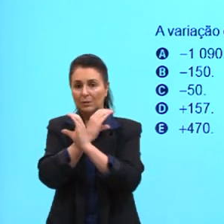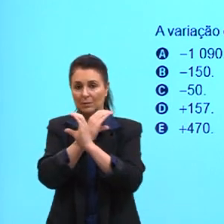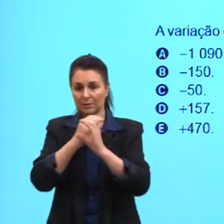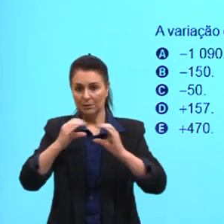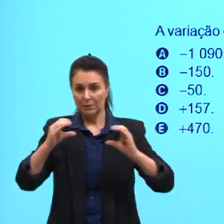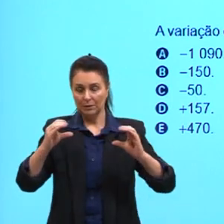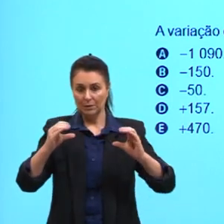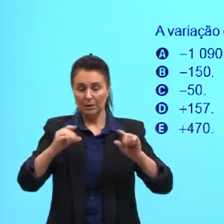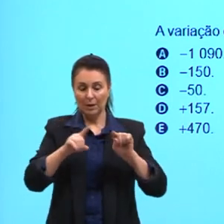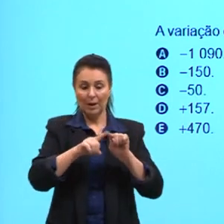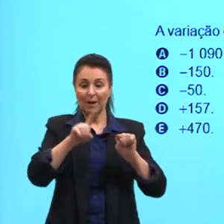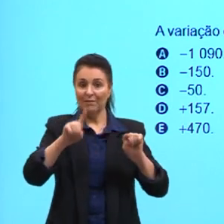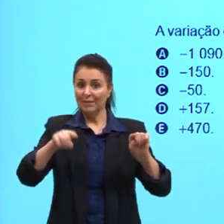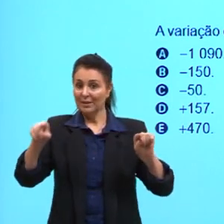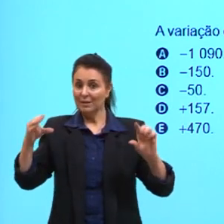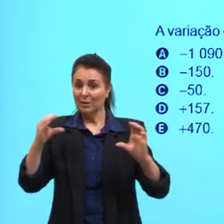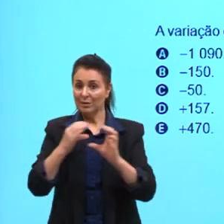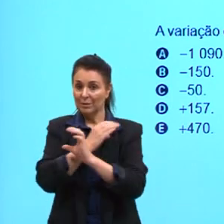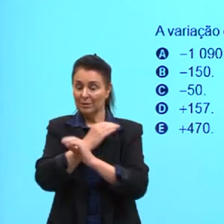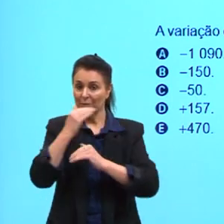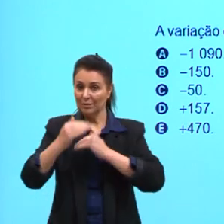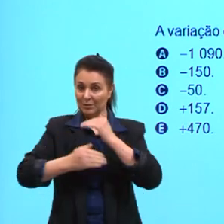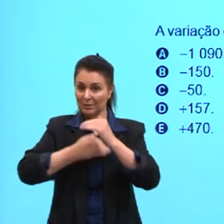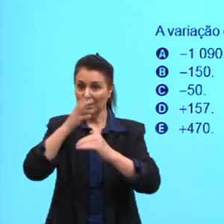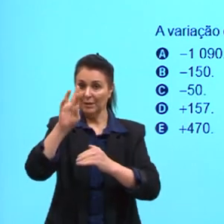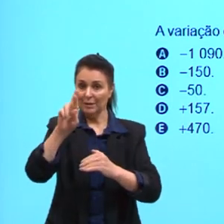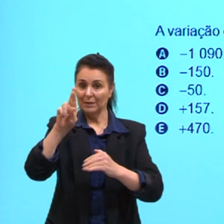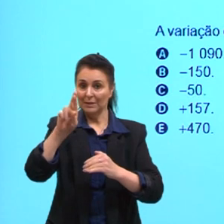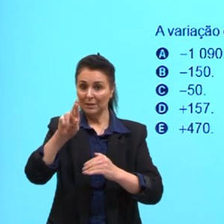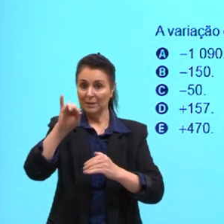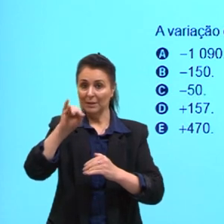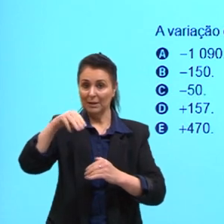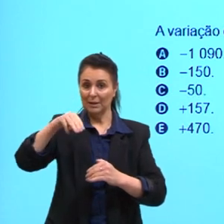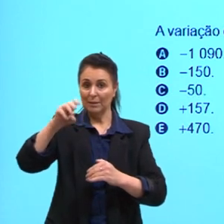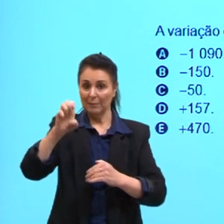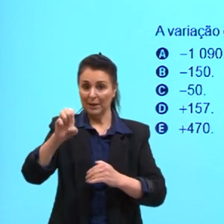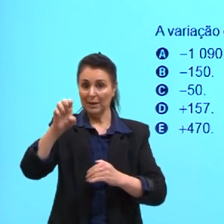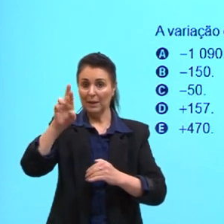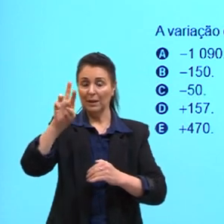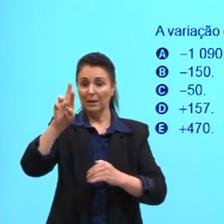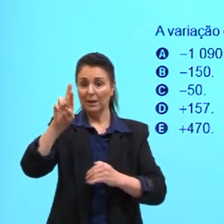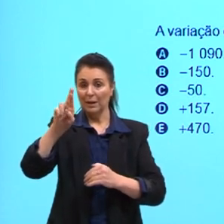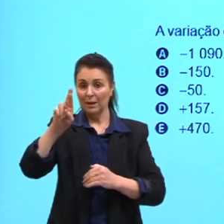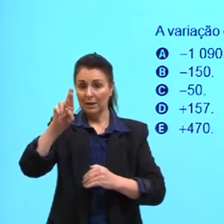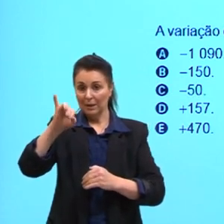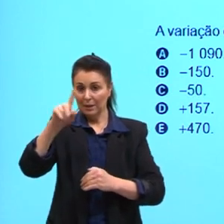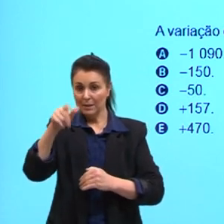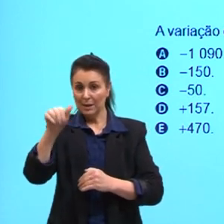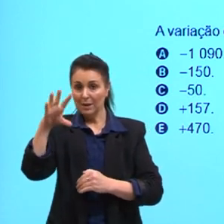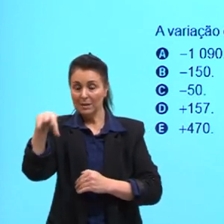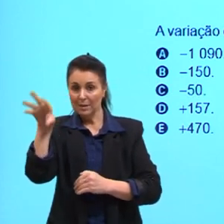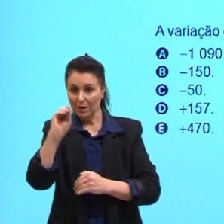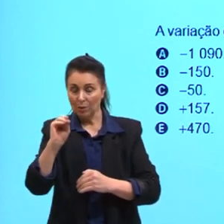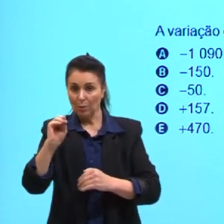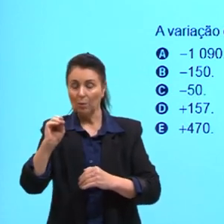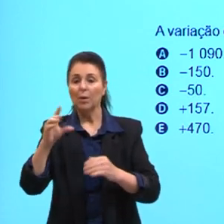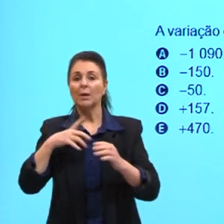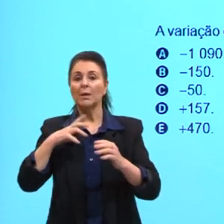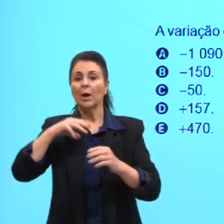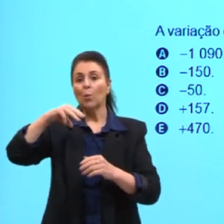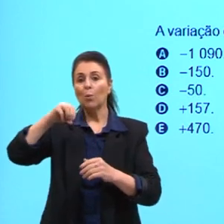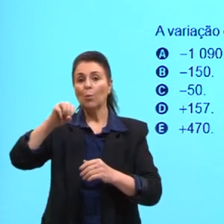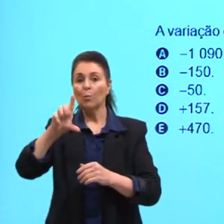a variação de entalpia do processo de realização em quilocalorias para a formação de 1 mol